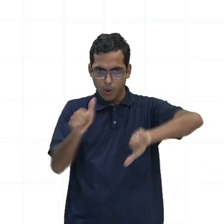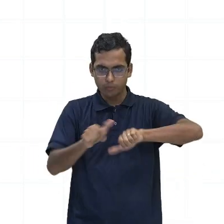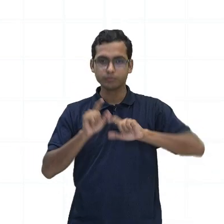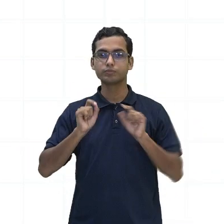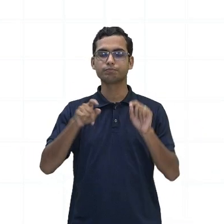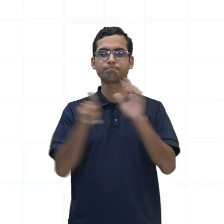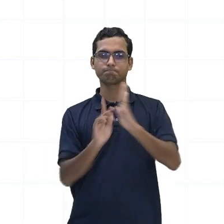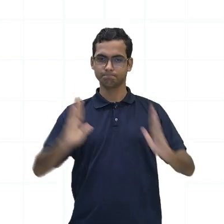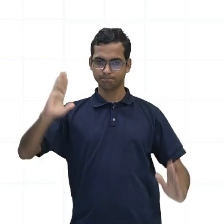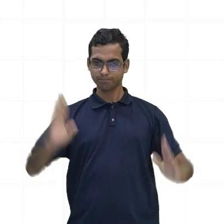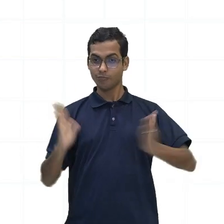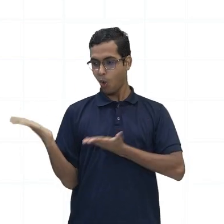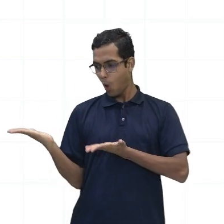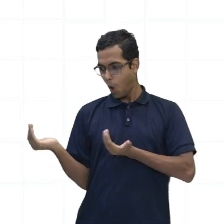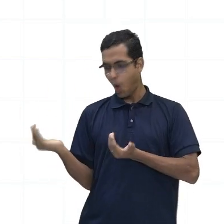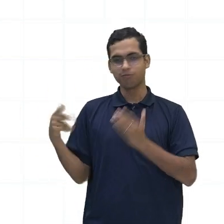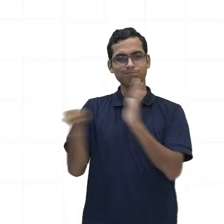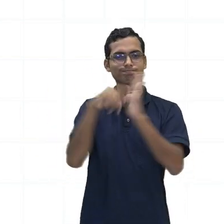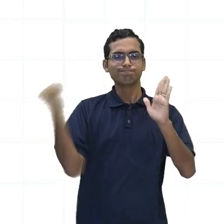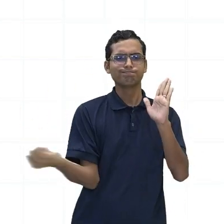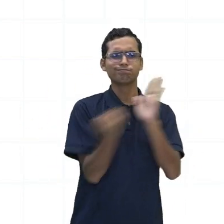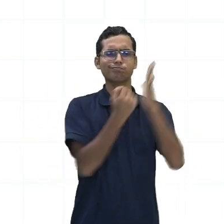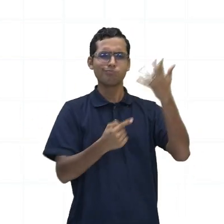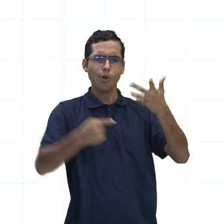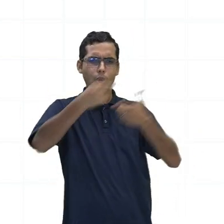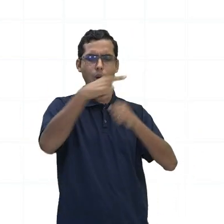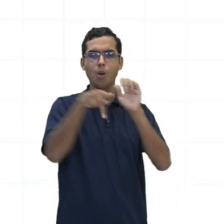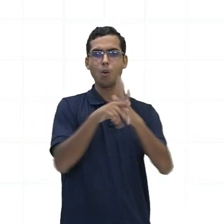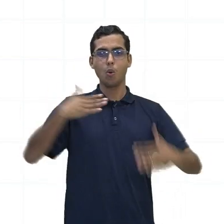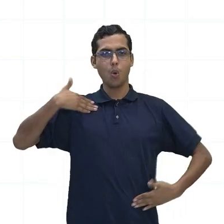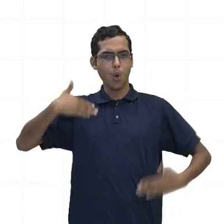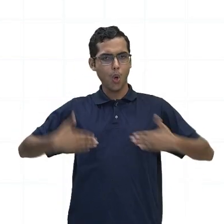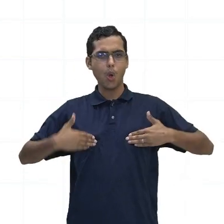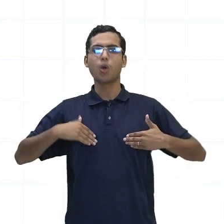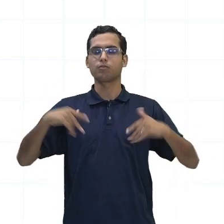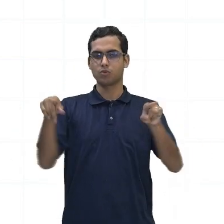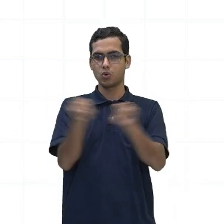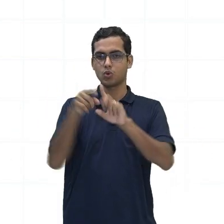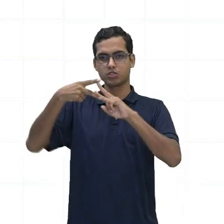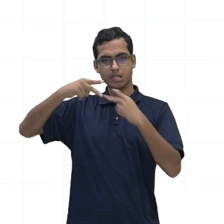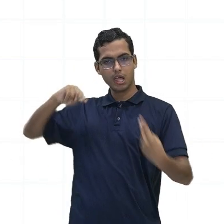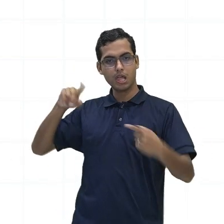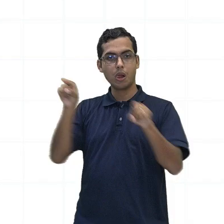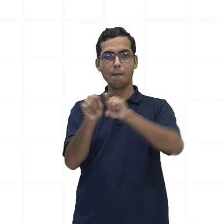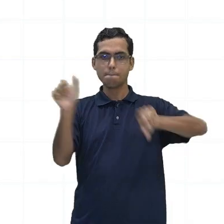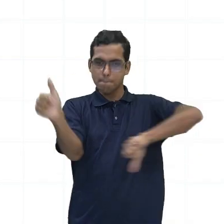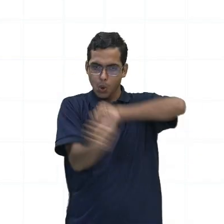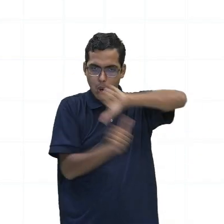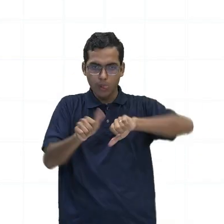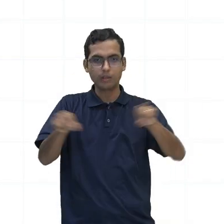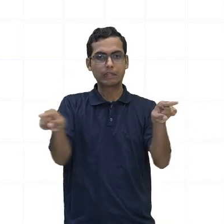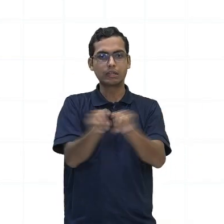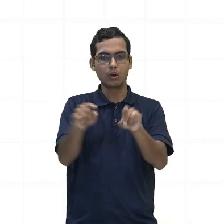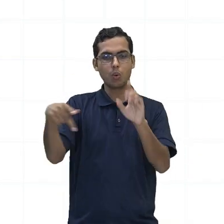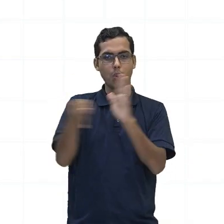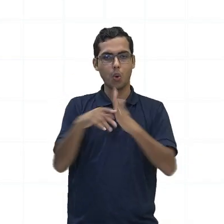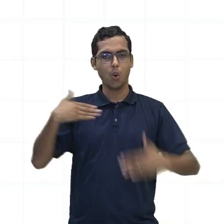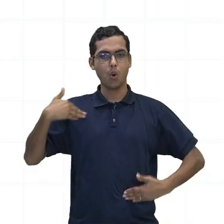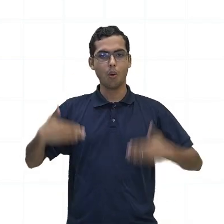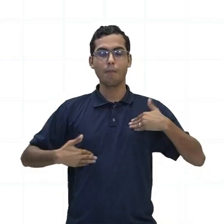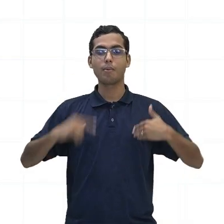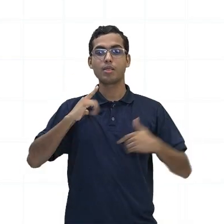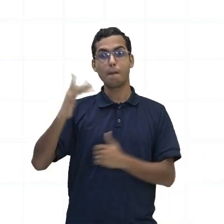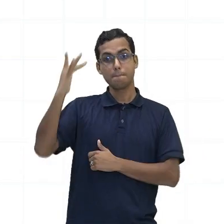da adolescência marcada por um conjunto de mudanças físicas e biológicas que preparam o corpo para a maturidade sexual